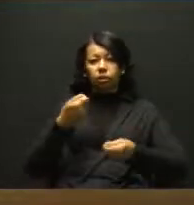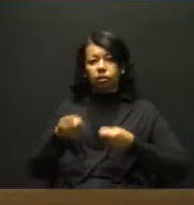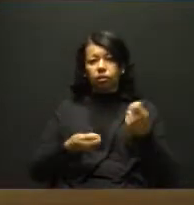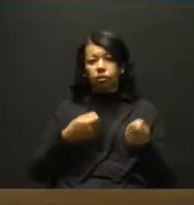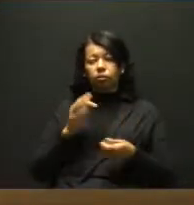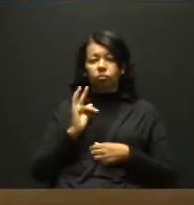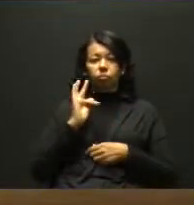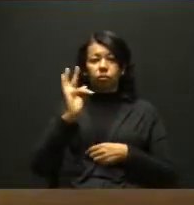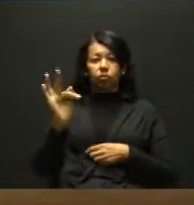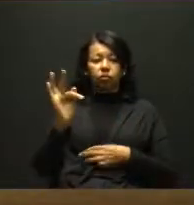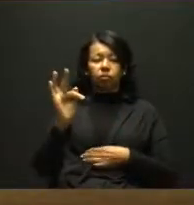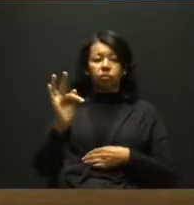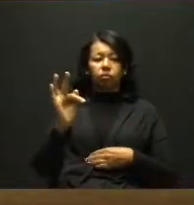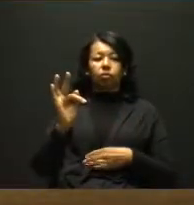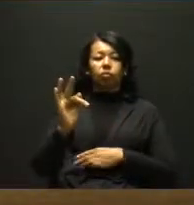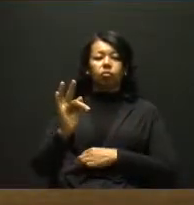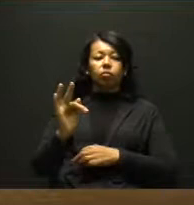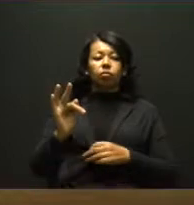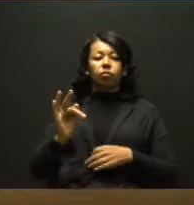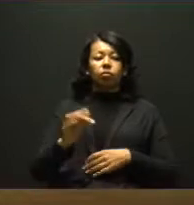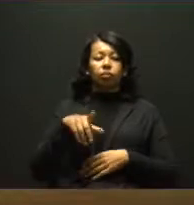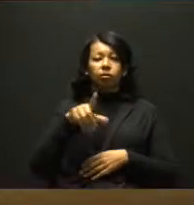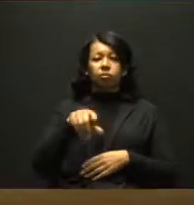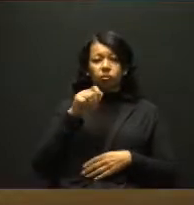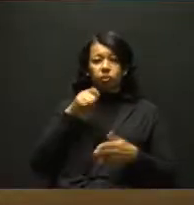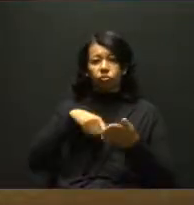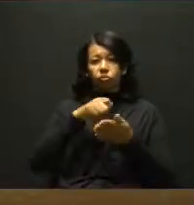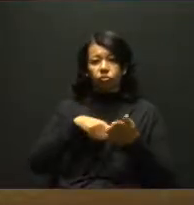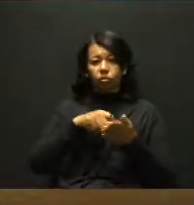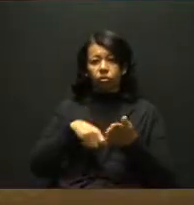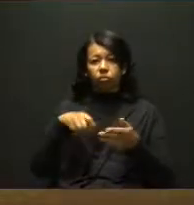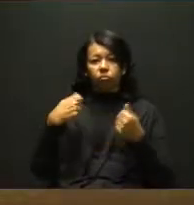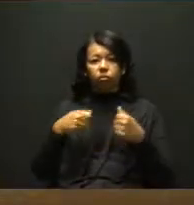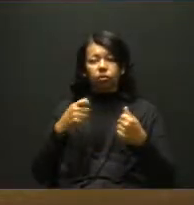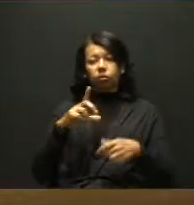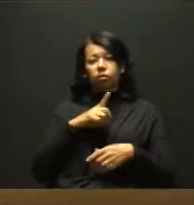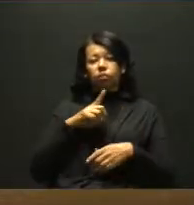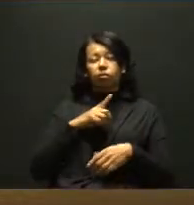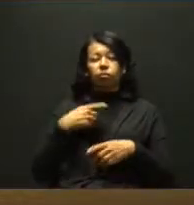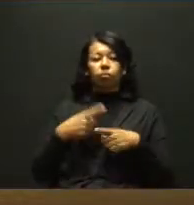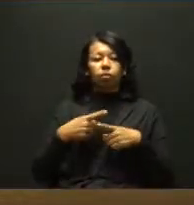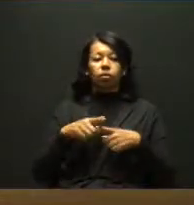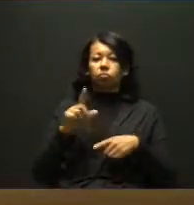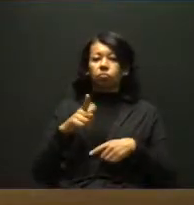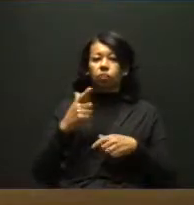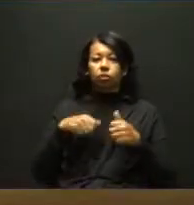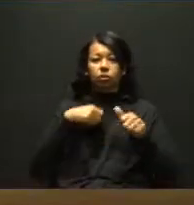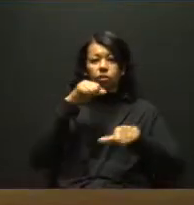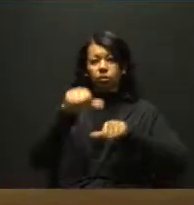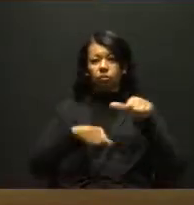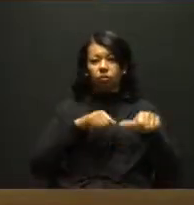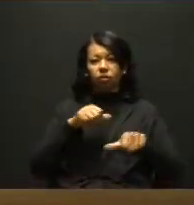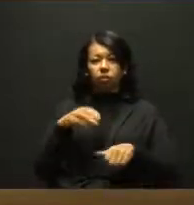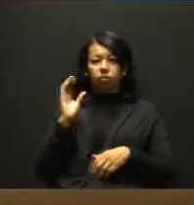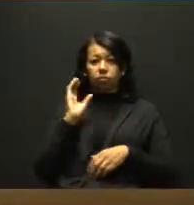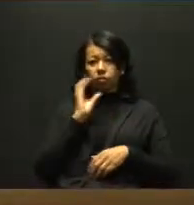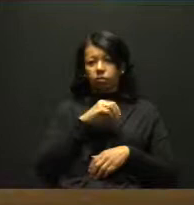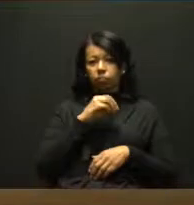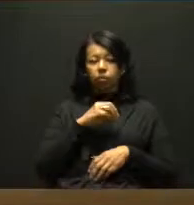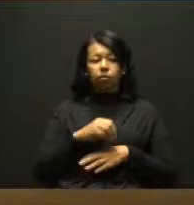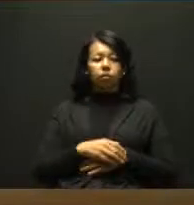é concorrência que vai ter que haver de merenda não pode ser renovado emergencial